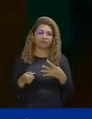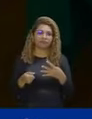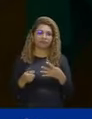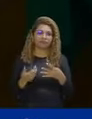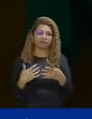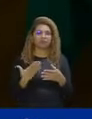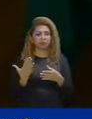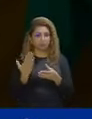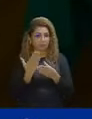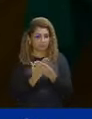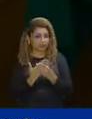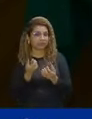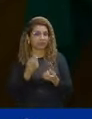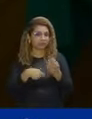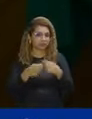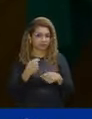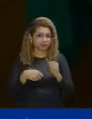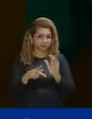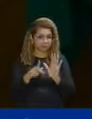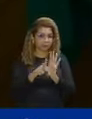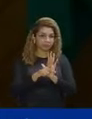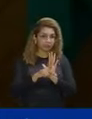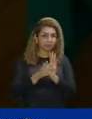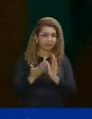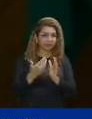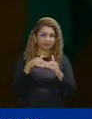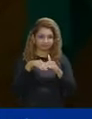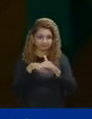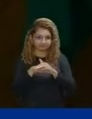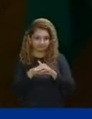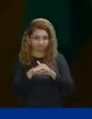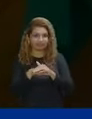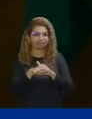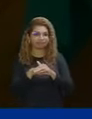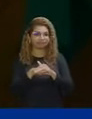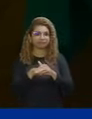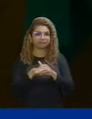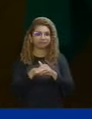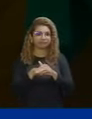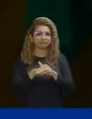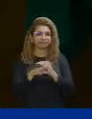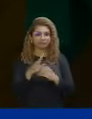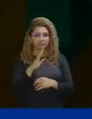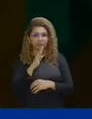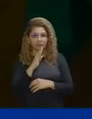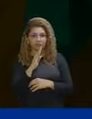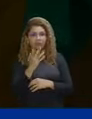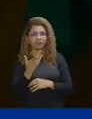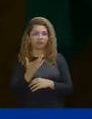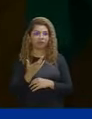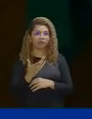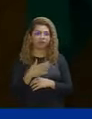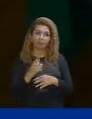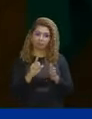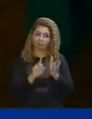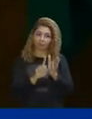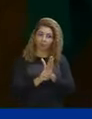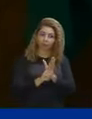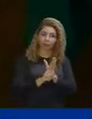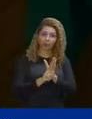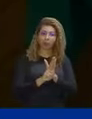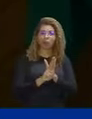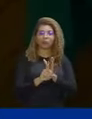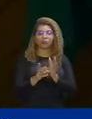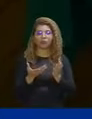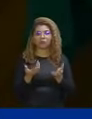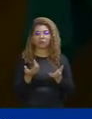apesar de ser de natureza administrativa, está em sigilo, eu pergunto à presidência se há necessidade